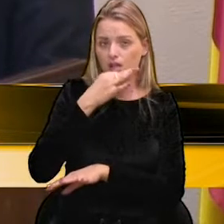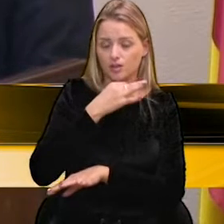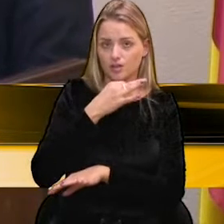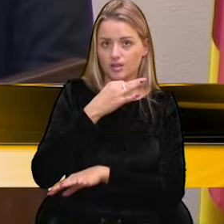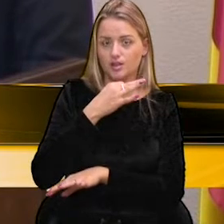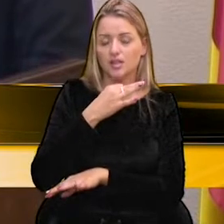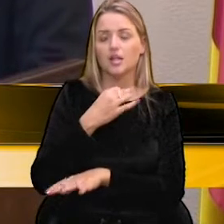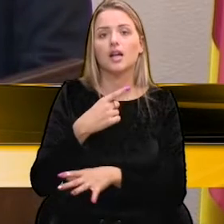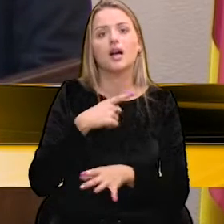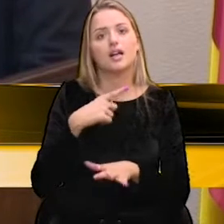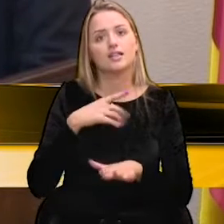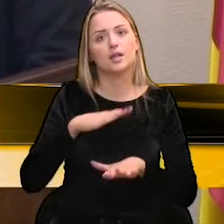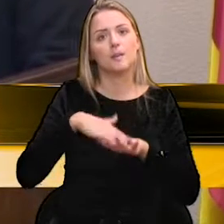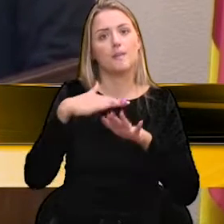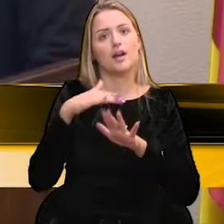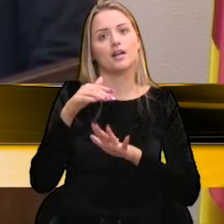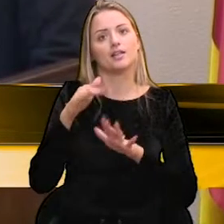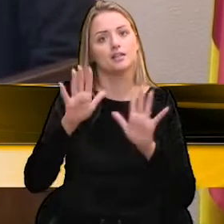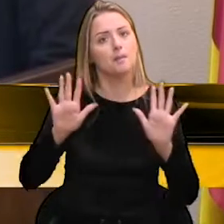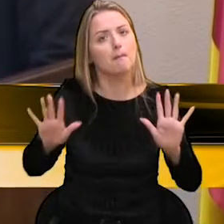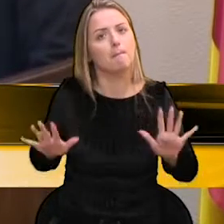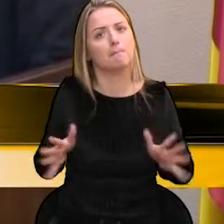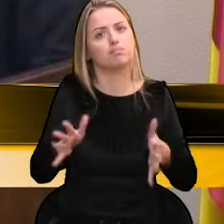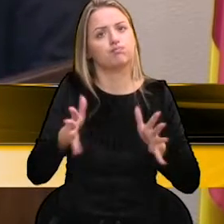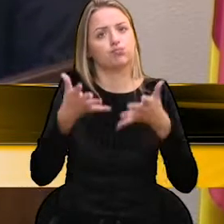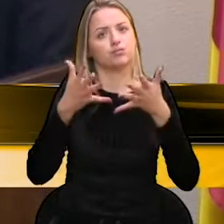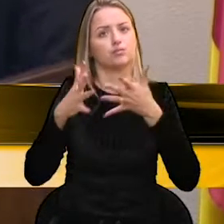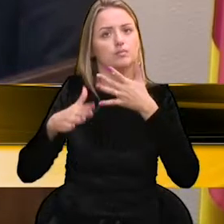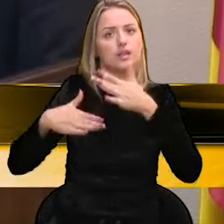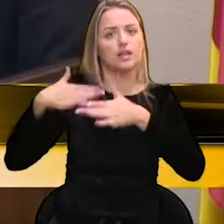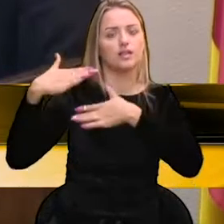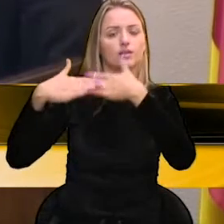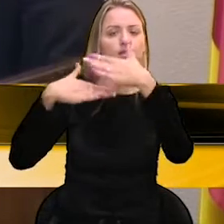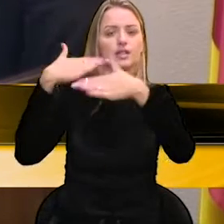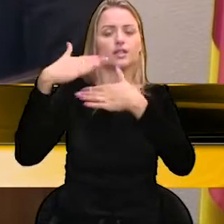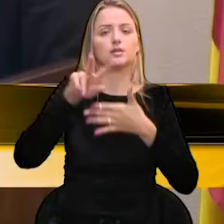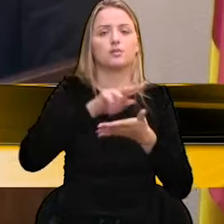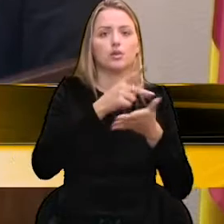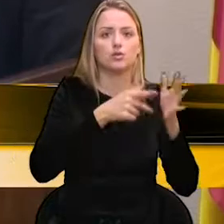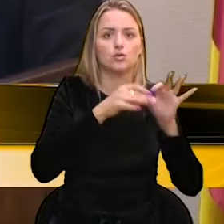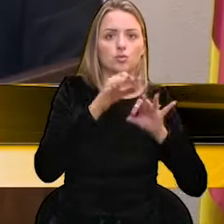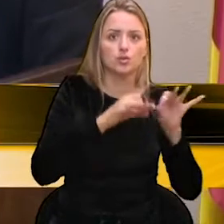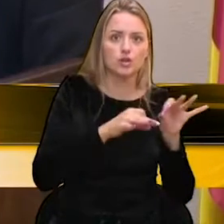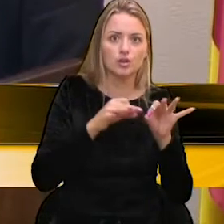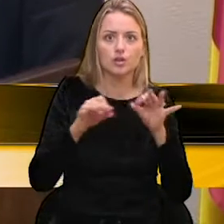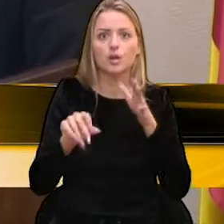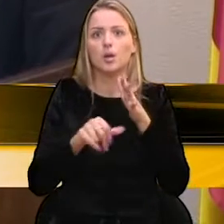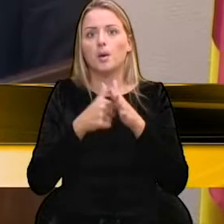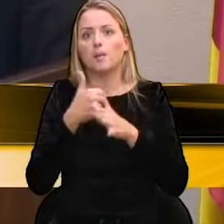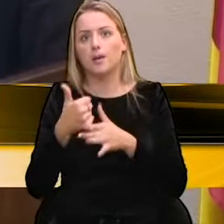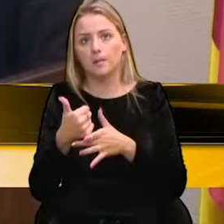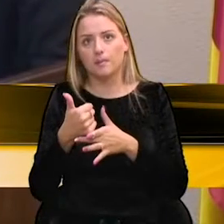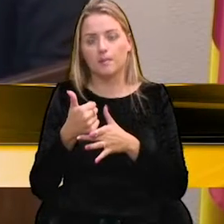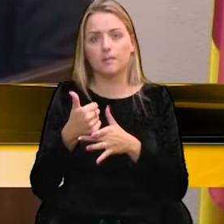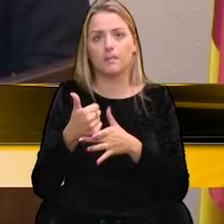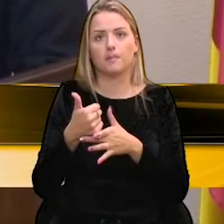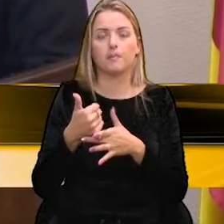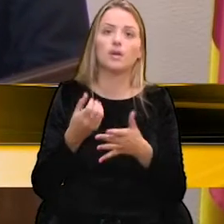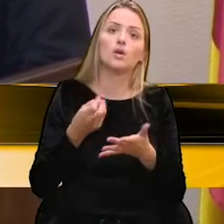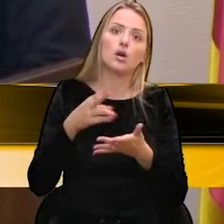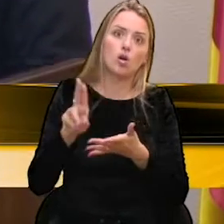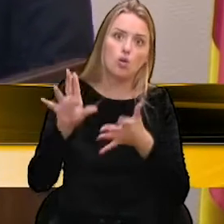busca de agências de fomento para a promoção de projetos, sejam eles de aperfeiçoamento